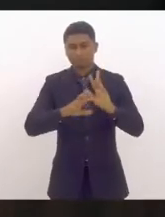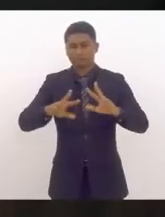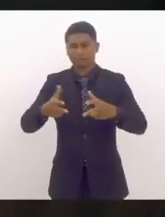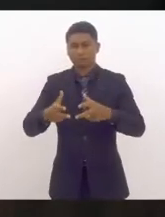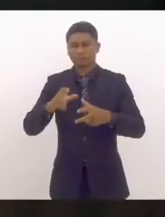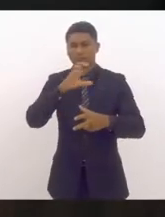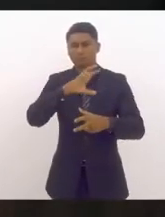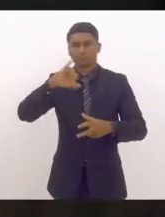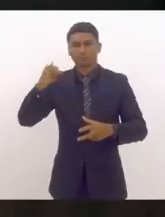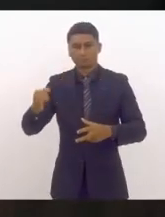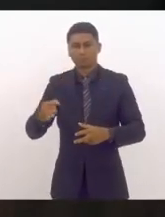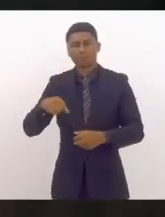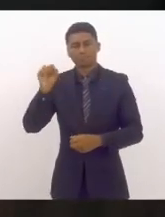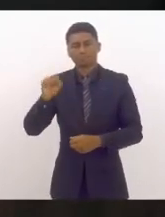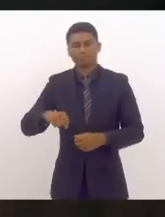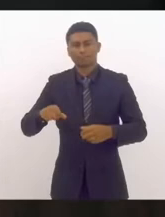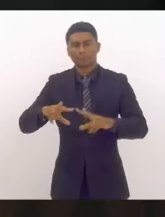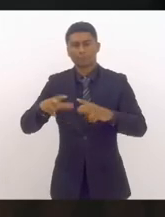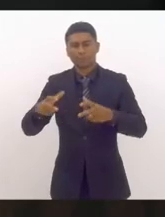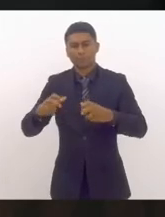Constituição e Justiça favorável, de transporte